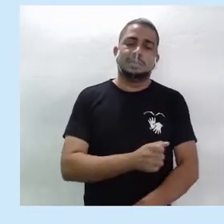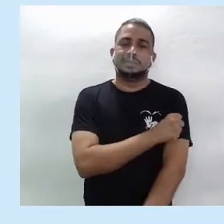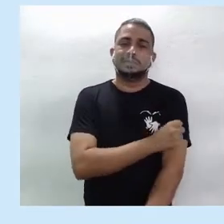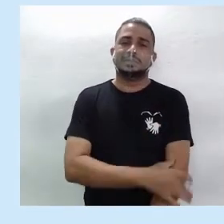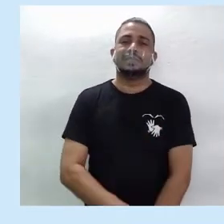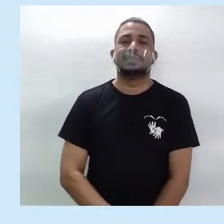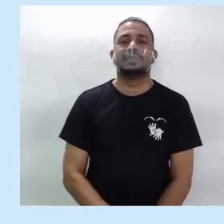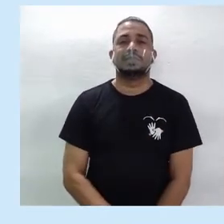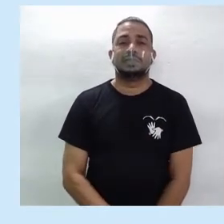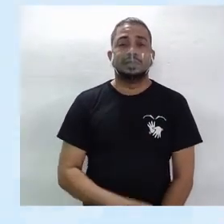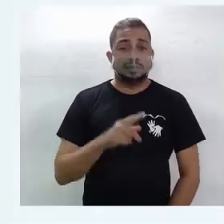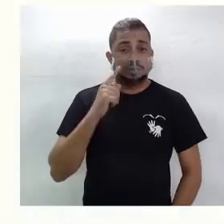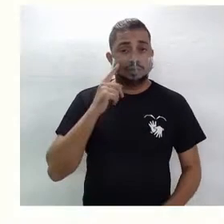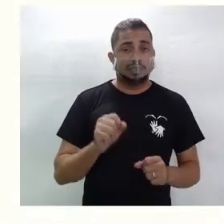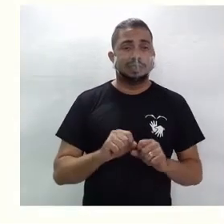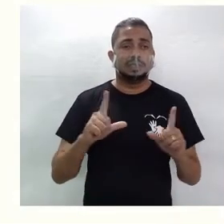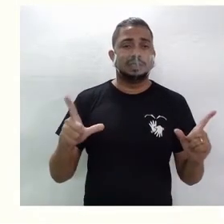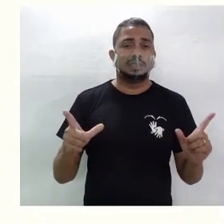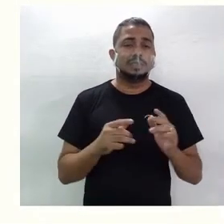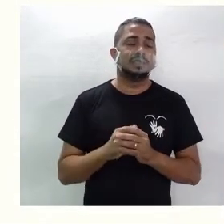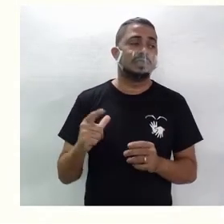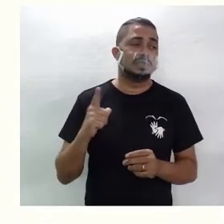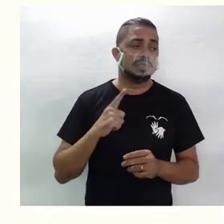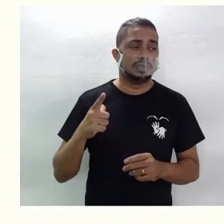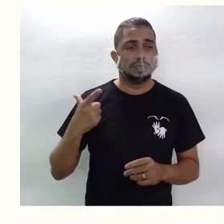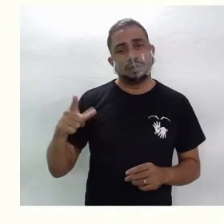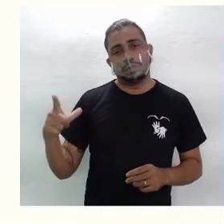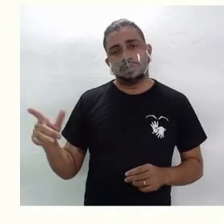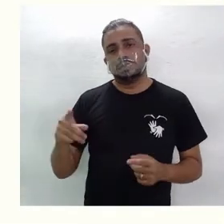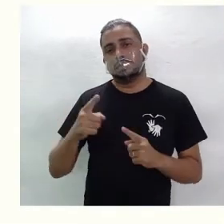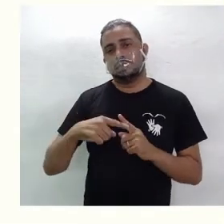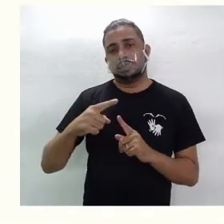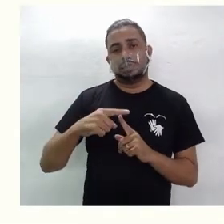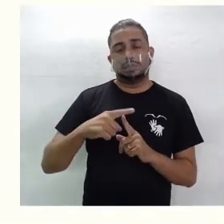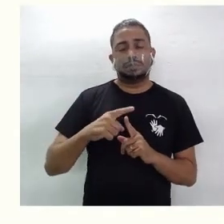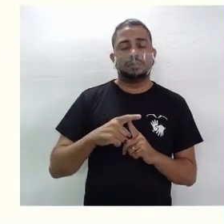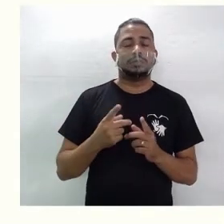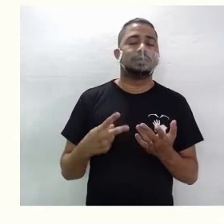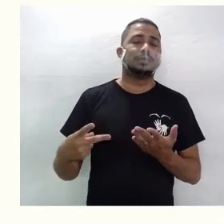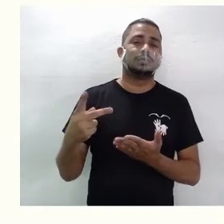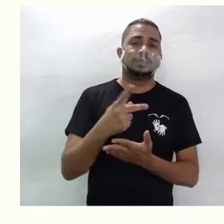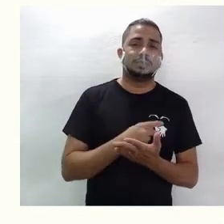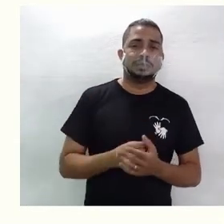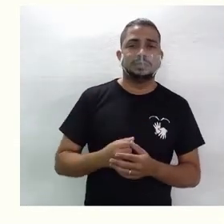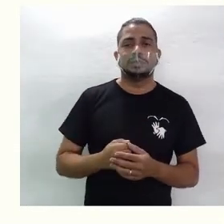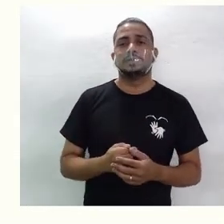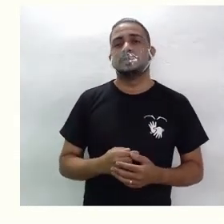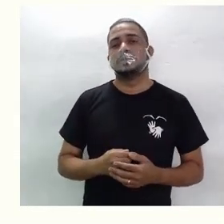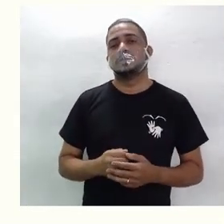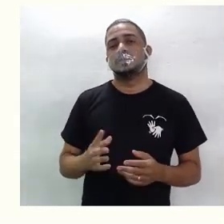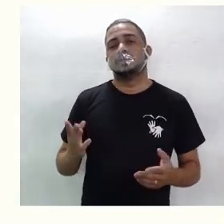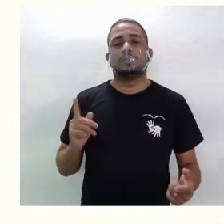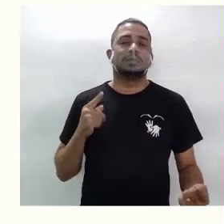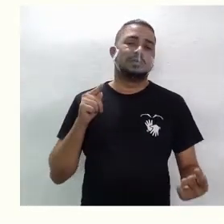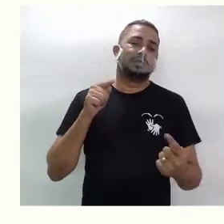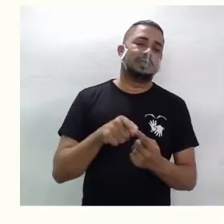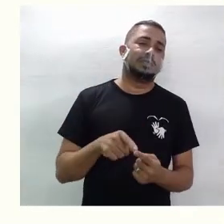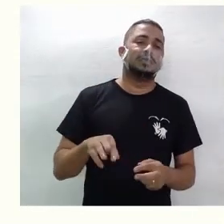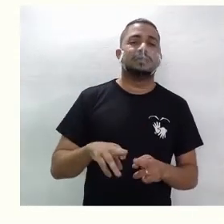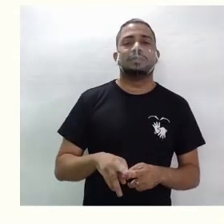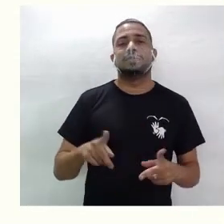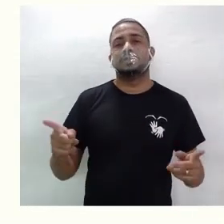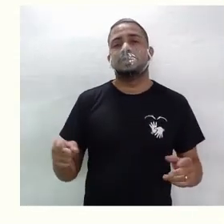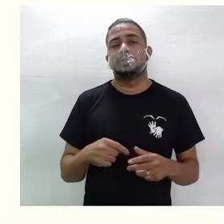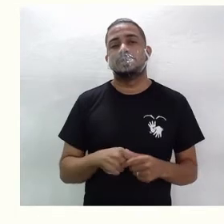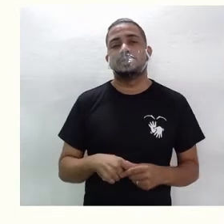Olha na tela mais uma vez. Existem outras espécies de mapas, tá? Com finalidades também diferentes, tá?